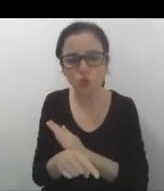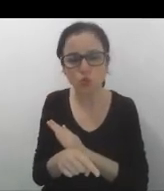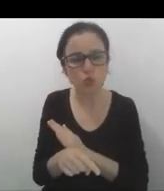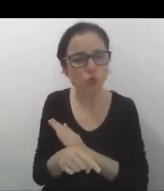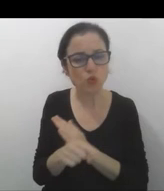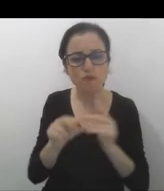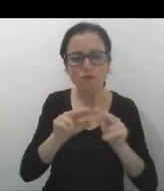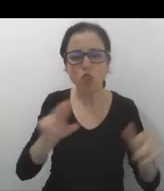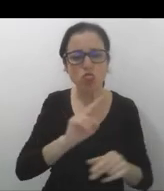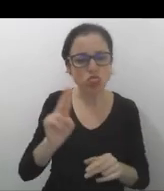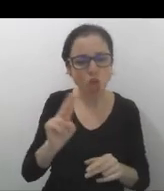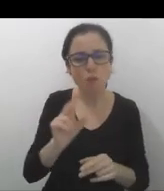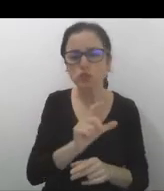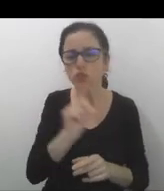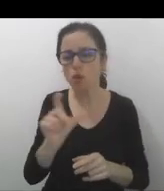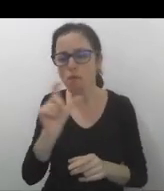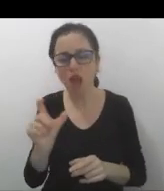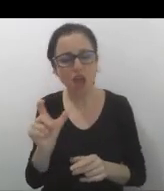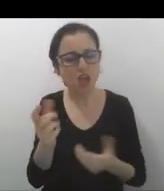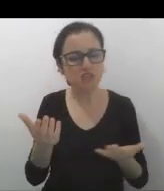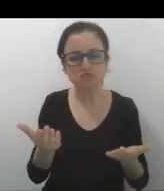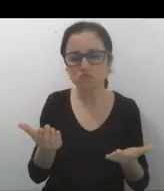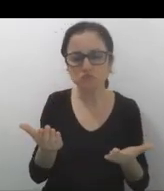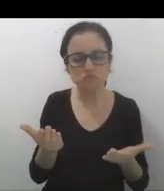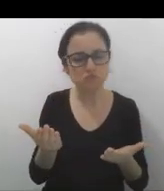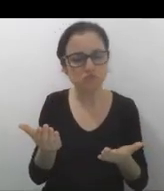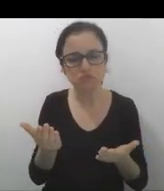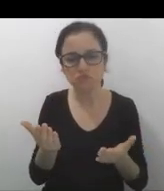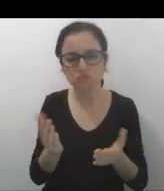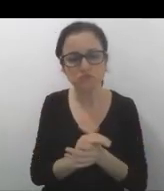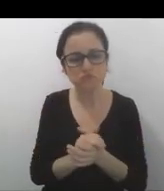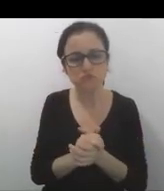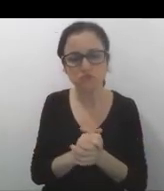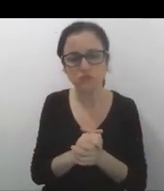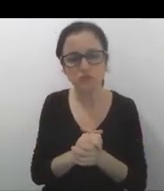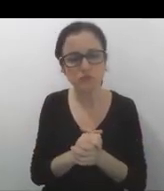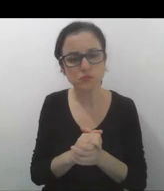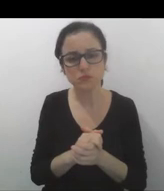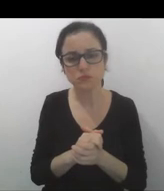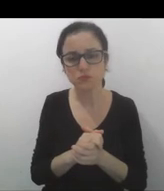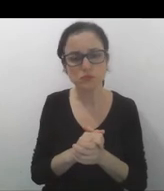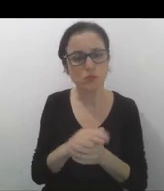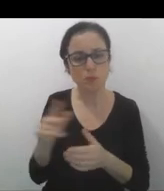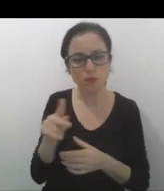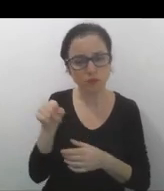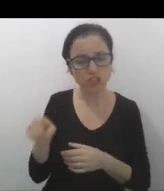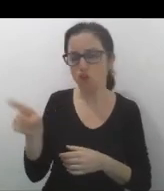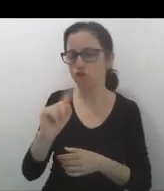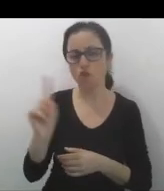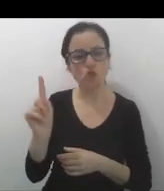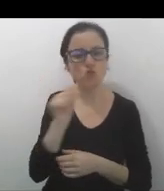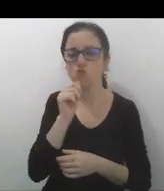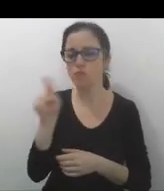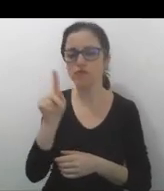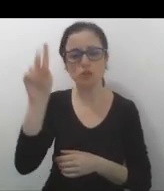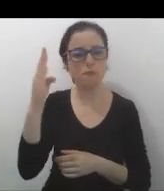jeito, vocês puderem imaginar, com nome trocado, com C, com outro sobrenome. E